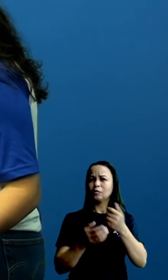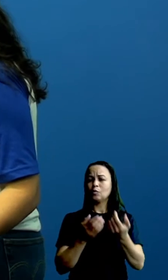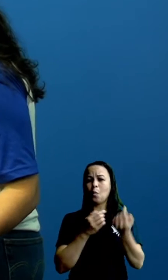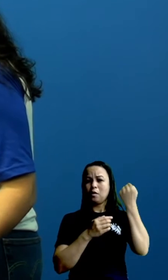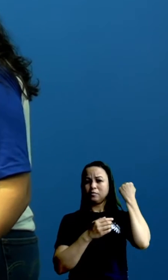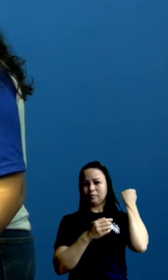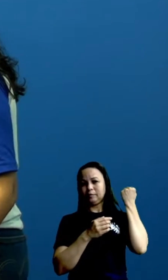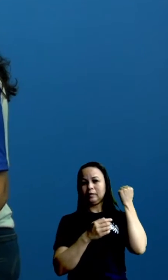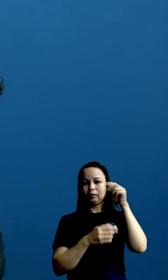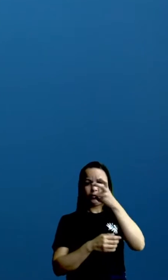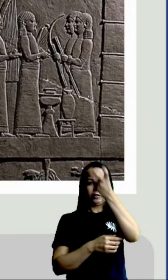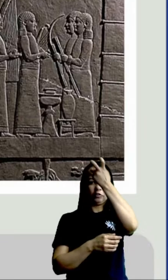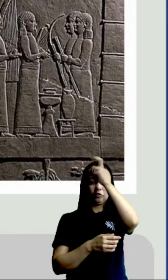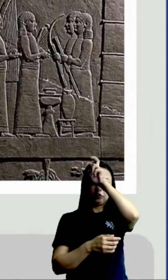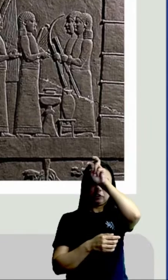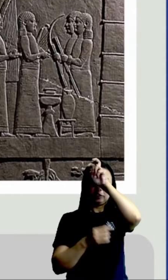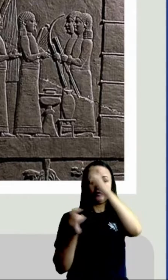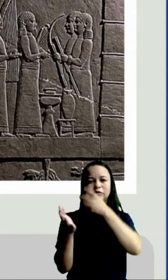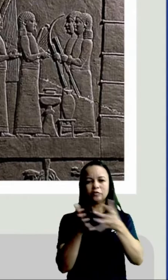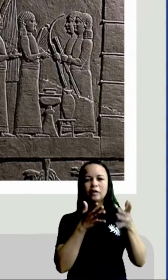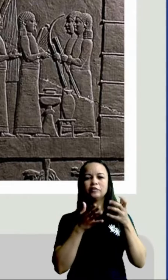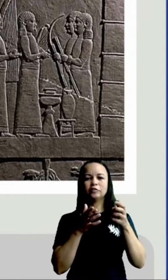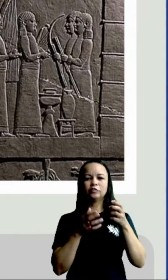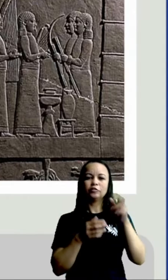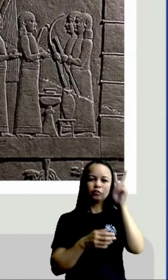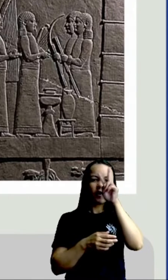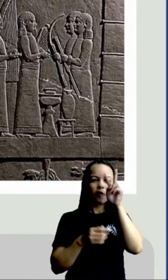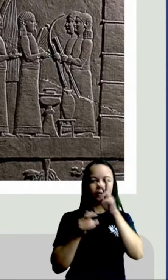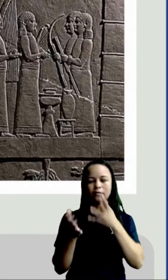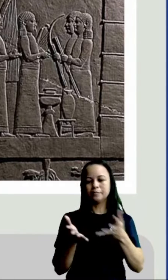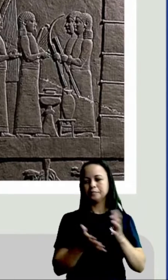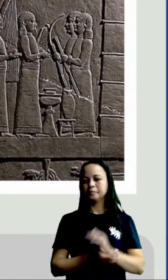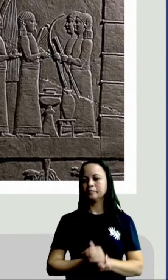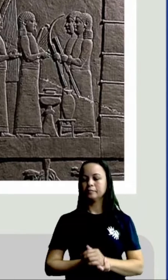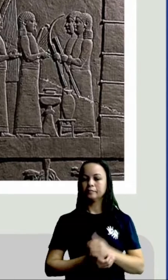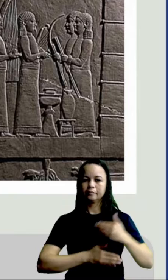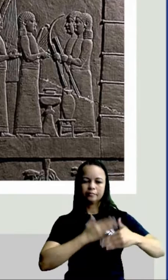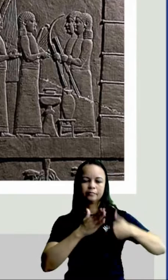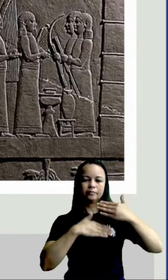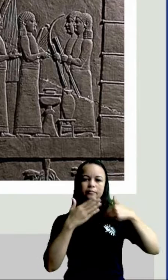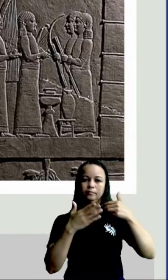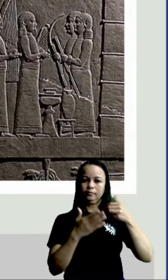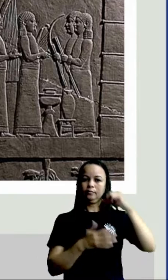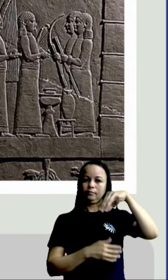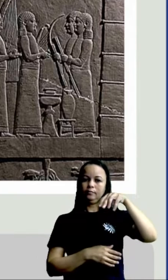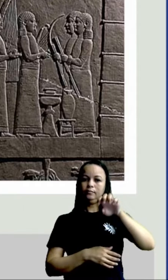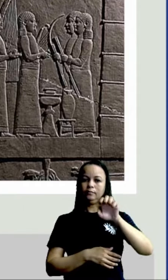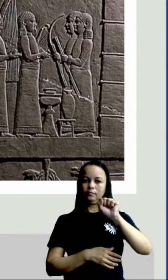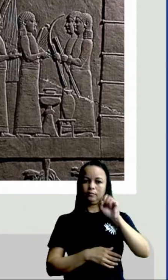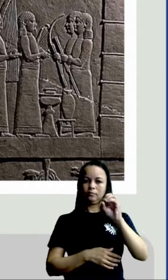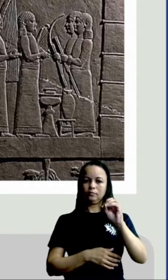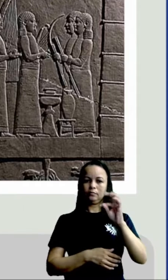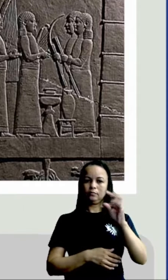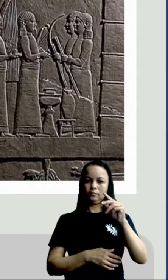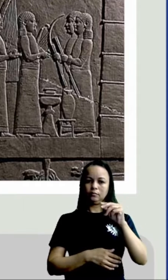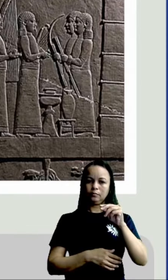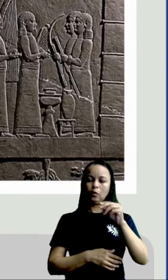música no Egito né isso Vê a evolução da música na Mesopotâmia